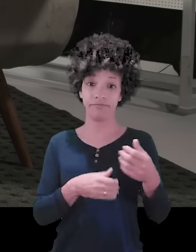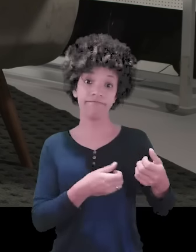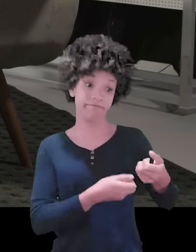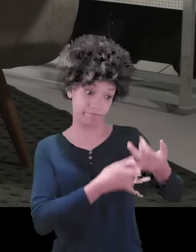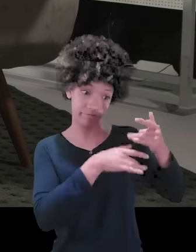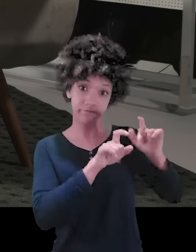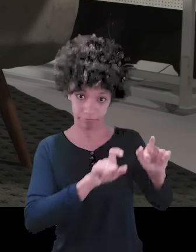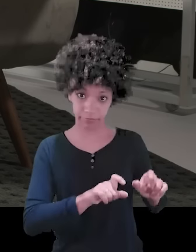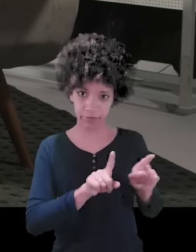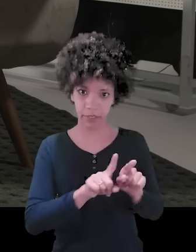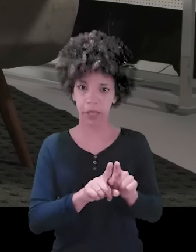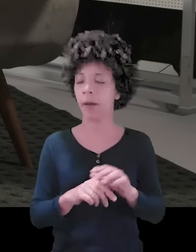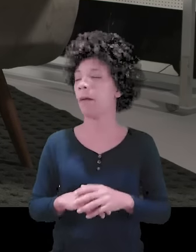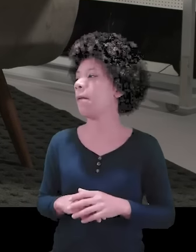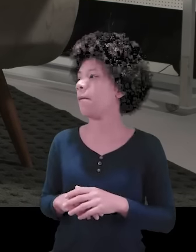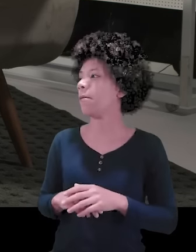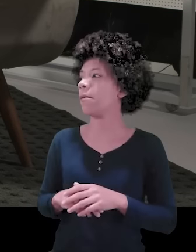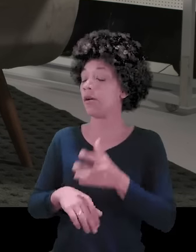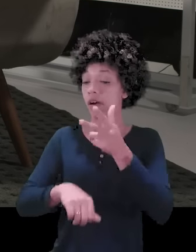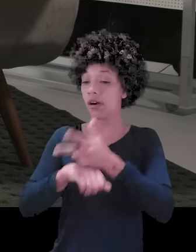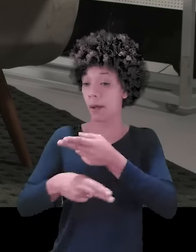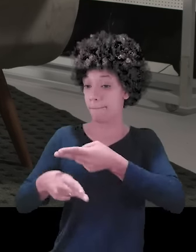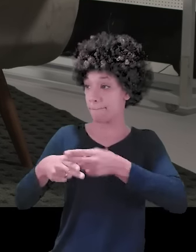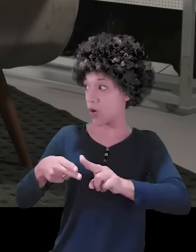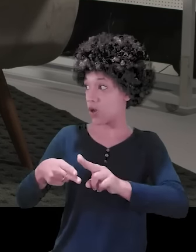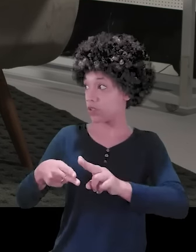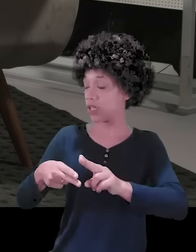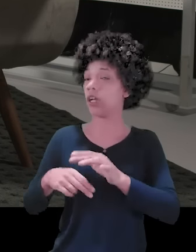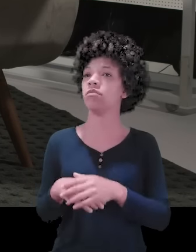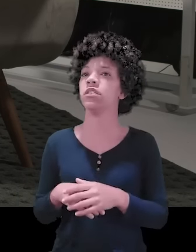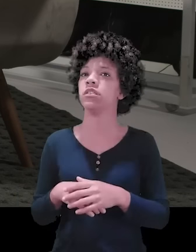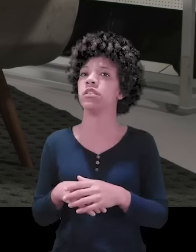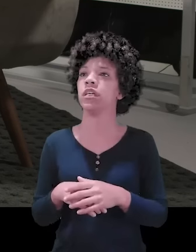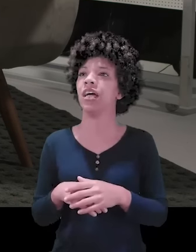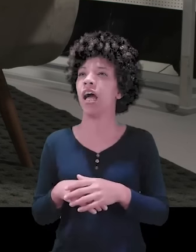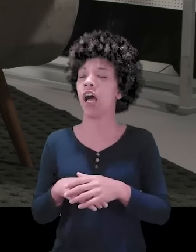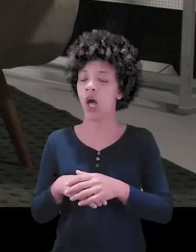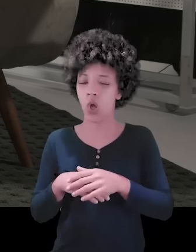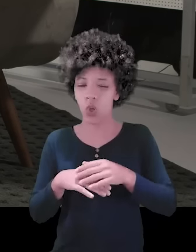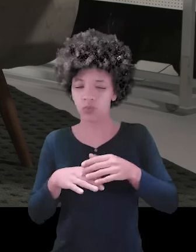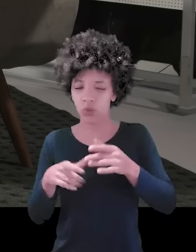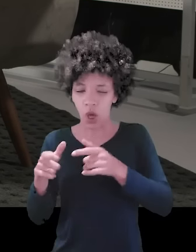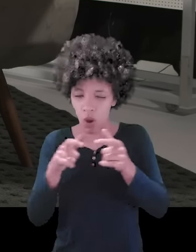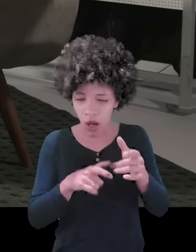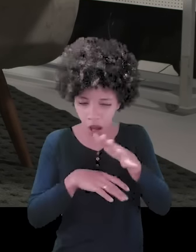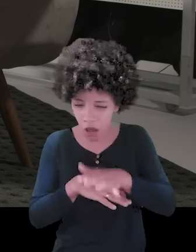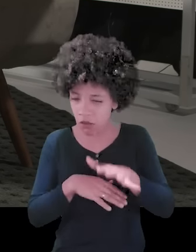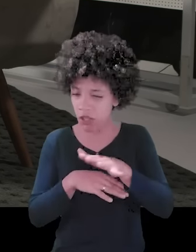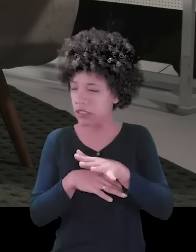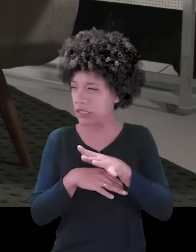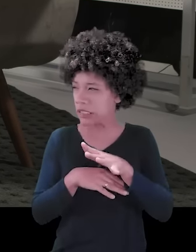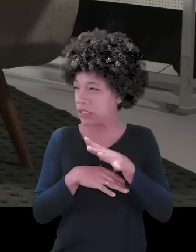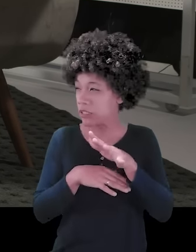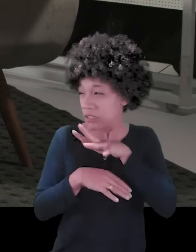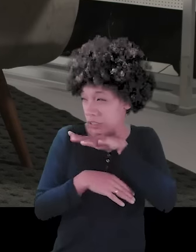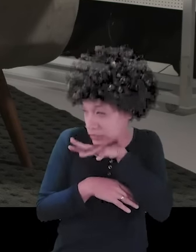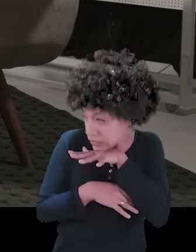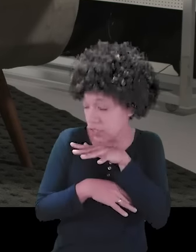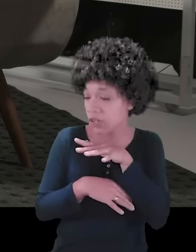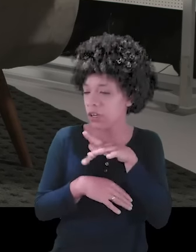também na descrição a pornografia eu achei em lugares tão sombrios e tem gente